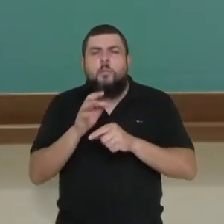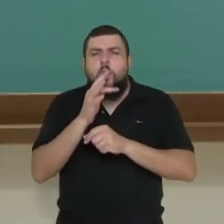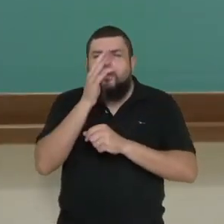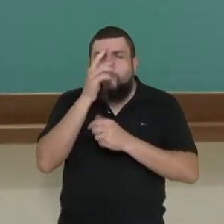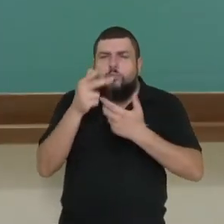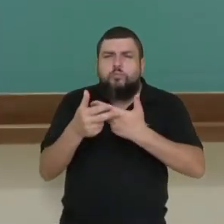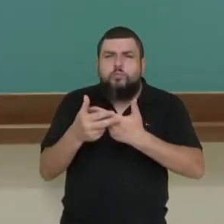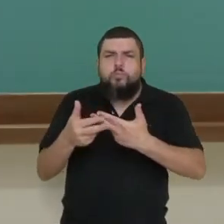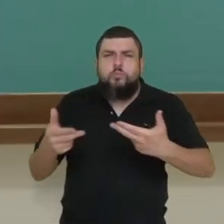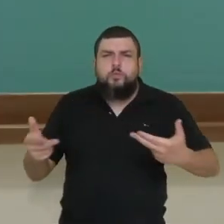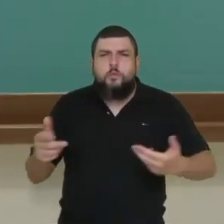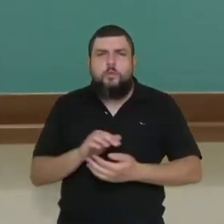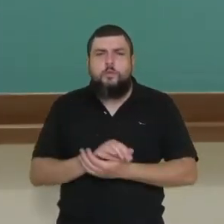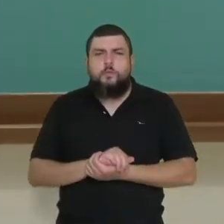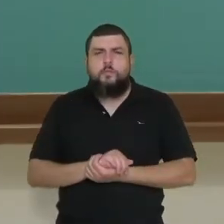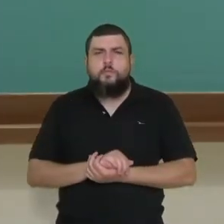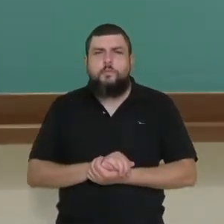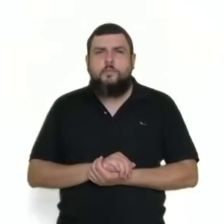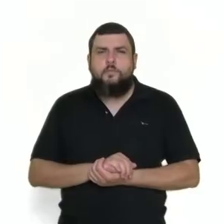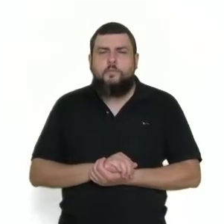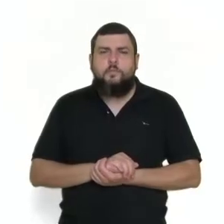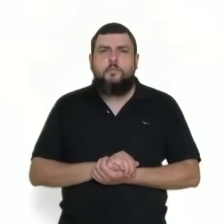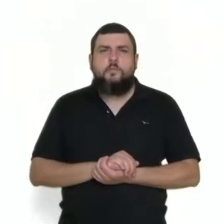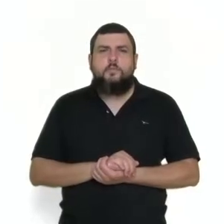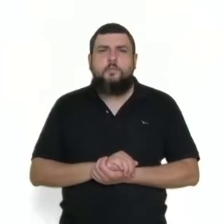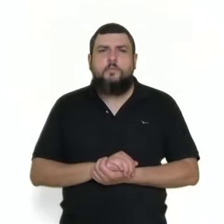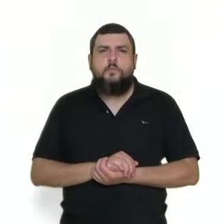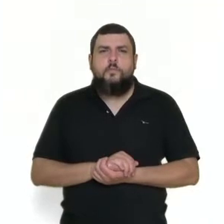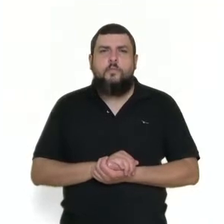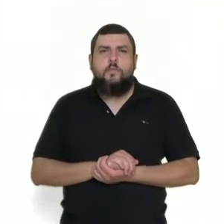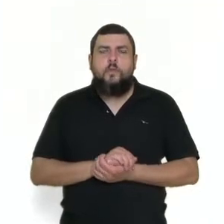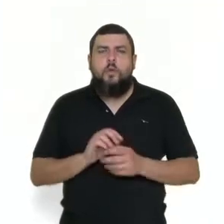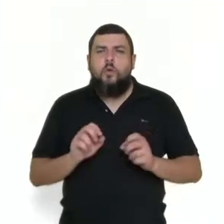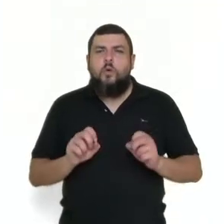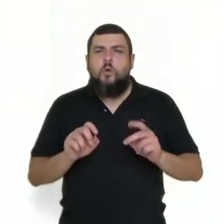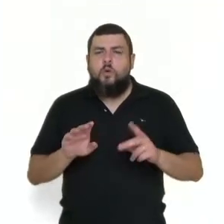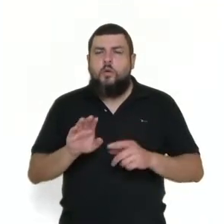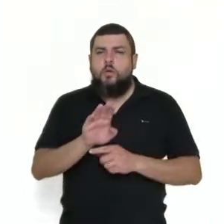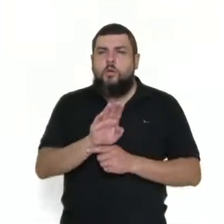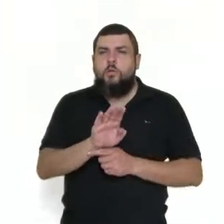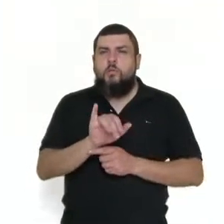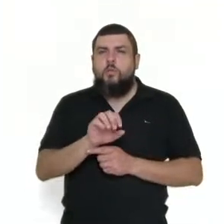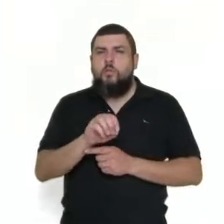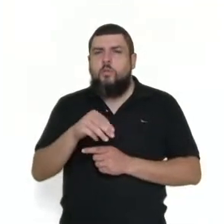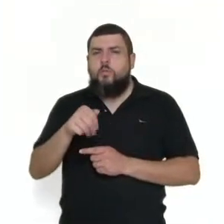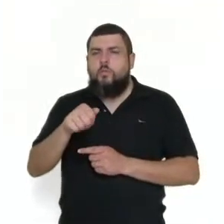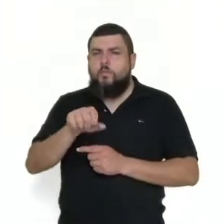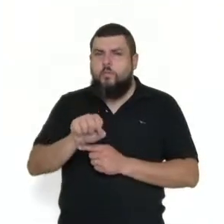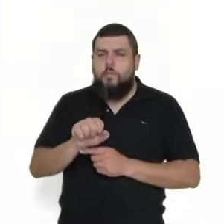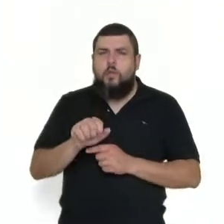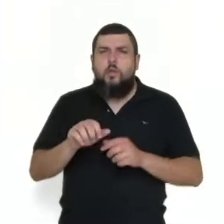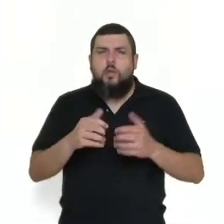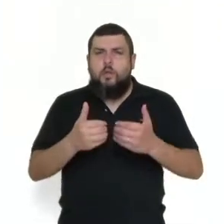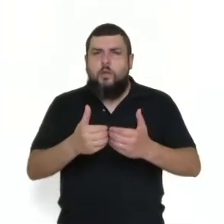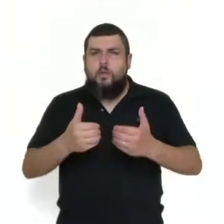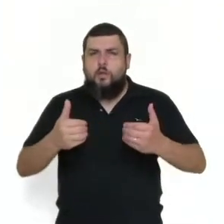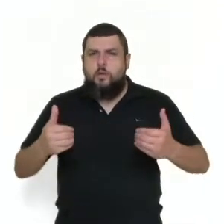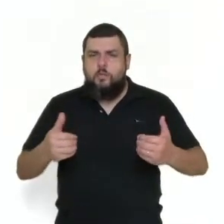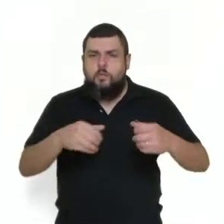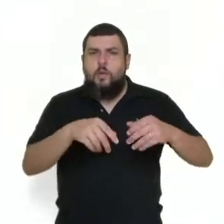tá? Então, beleza, gente. Os biomas, eles podem ser divididos tanto em aquáticos como em terrestres,